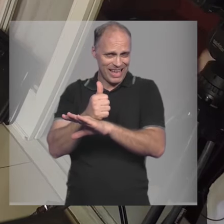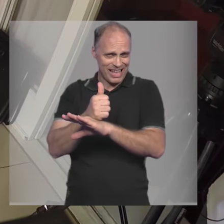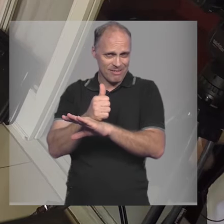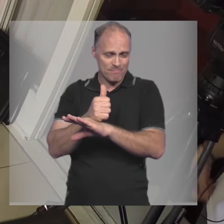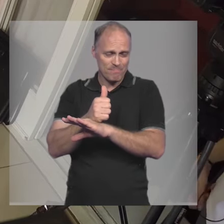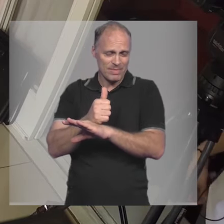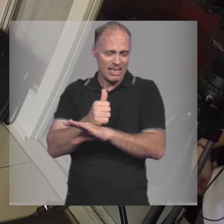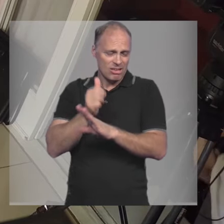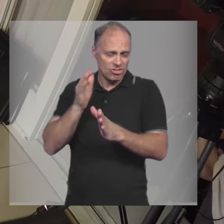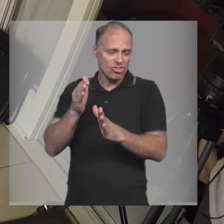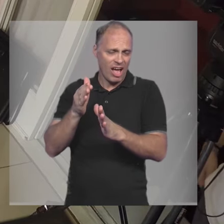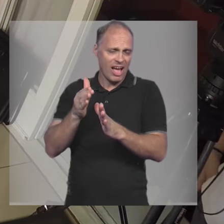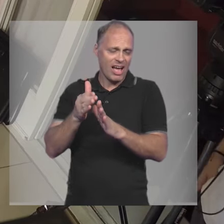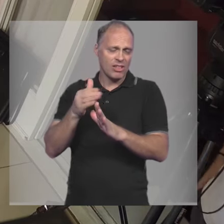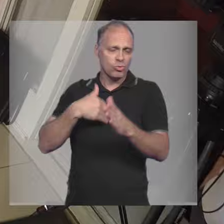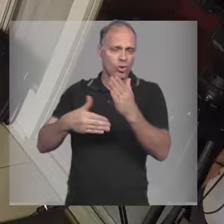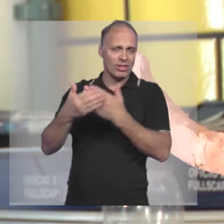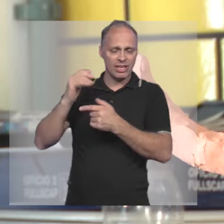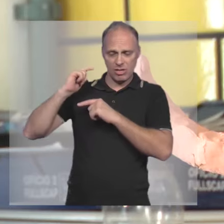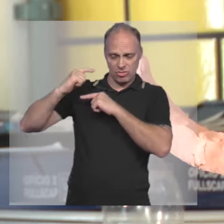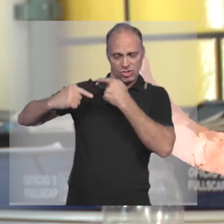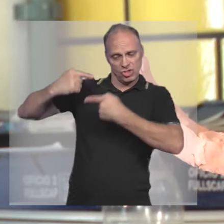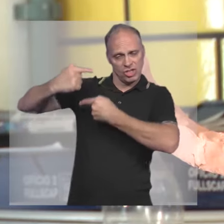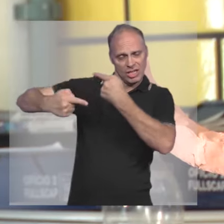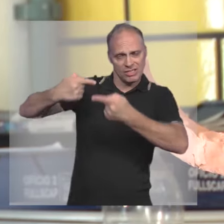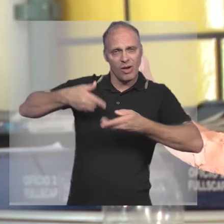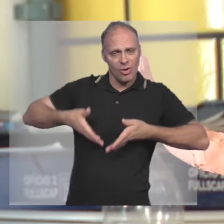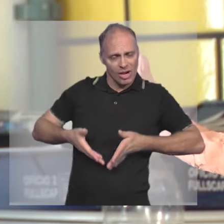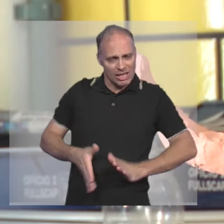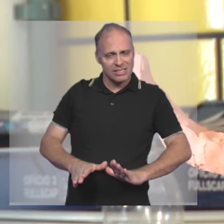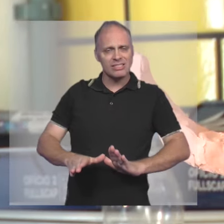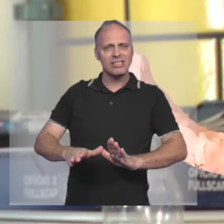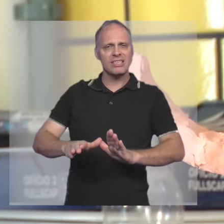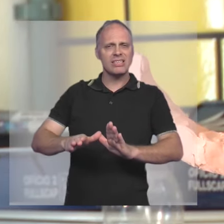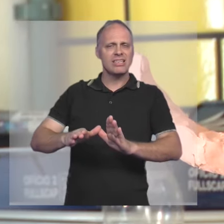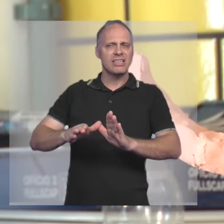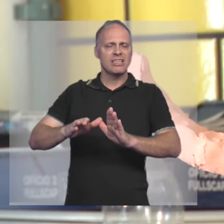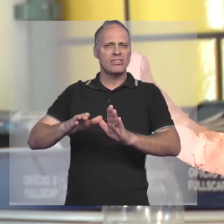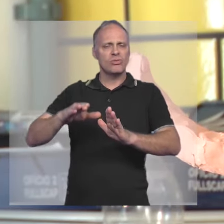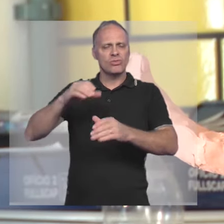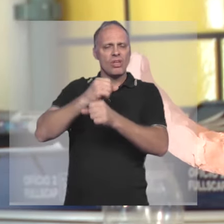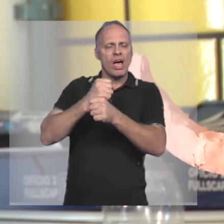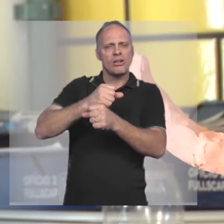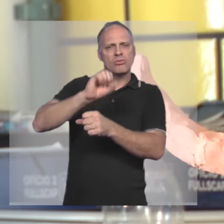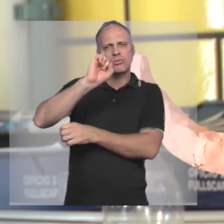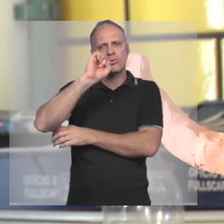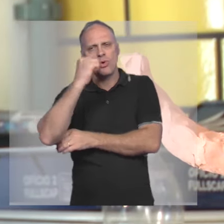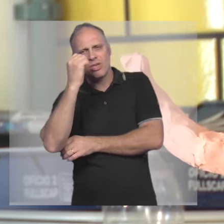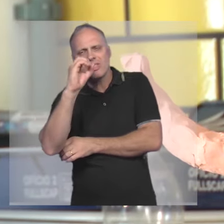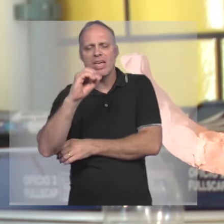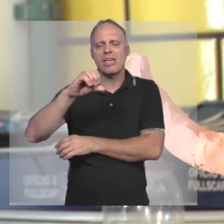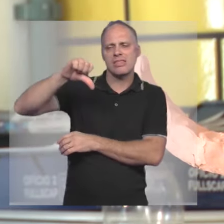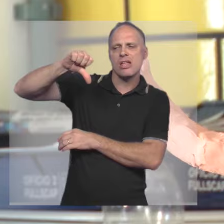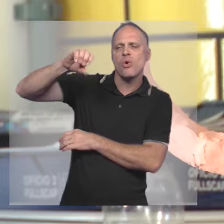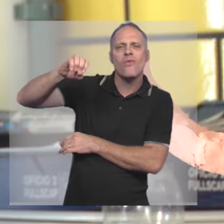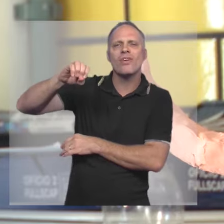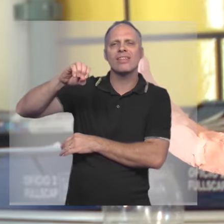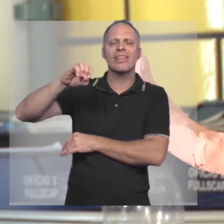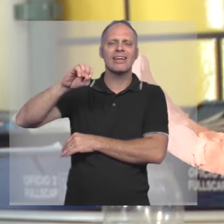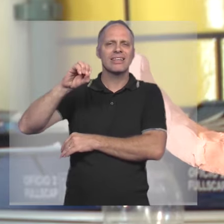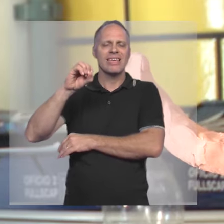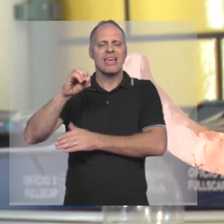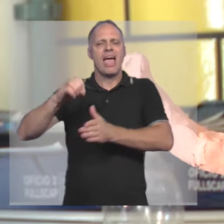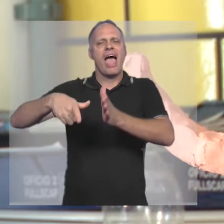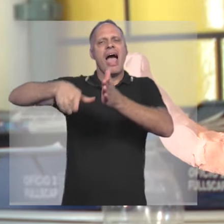mais, a minha geração, eu nasci nos anos 70, minha geração ali se criou nos 80 e anos 90, que era essa